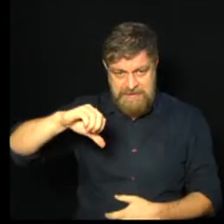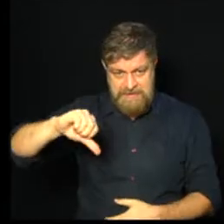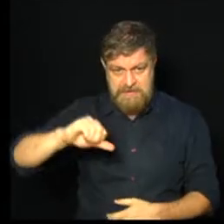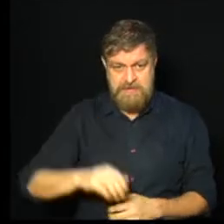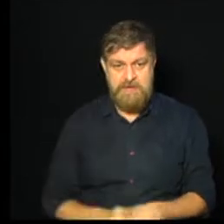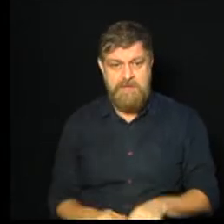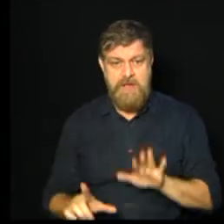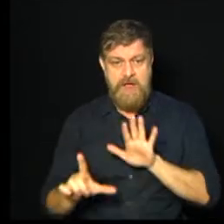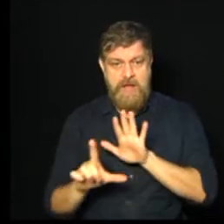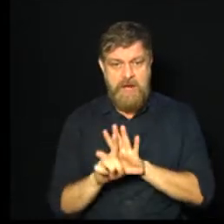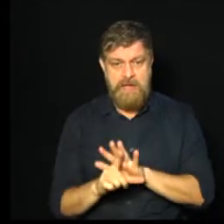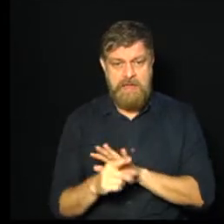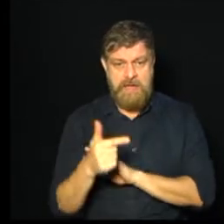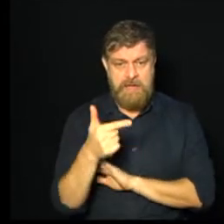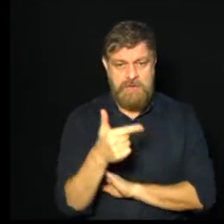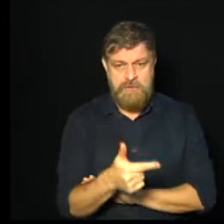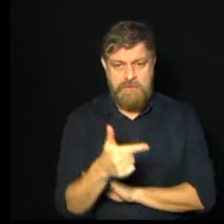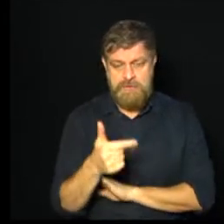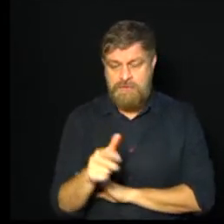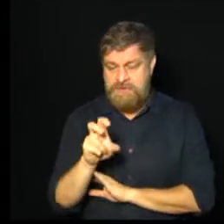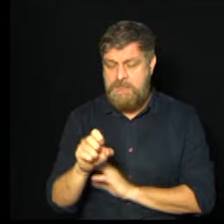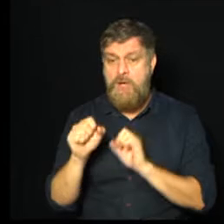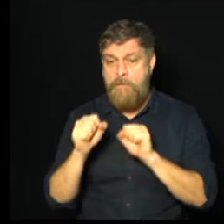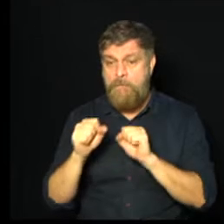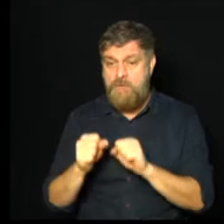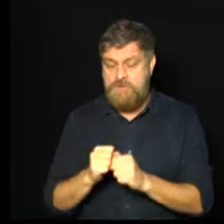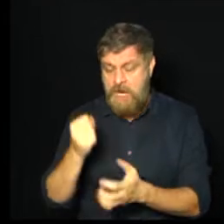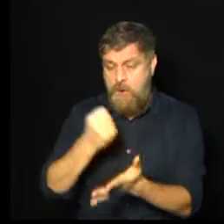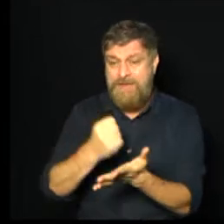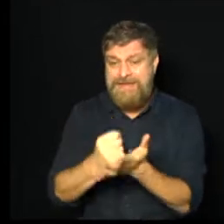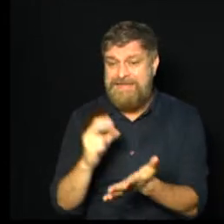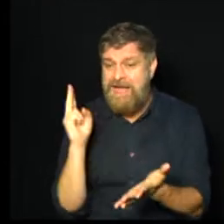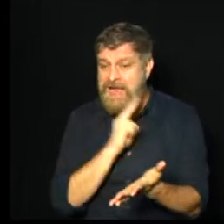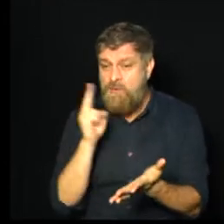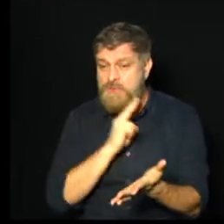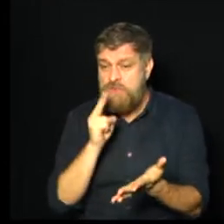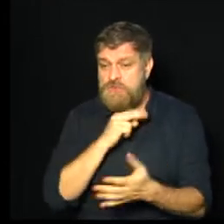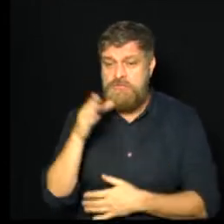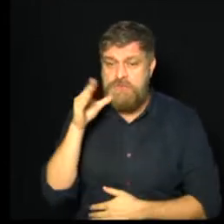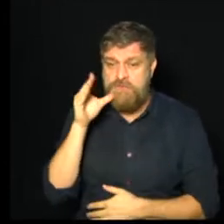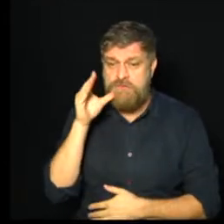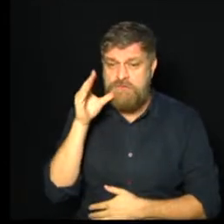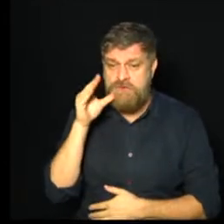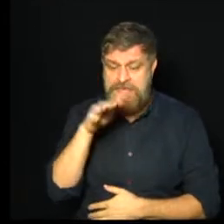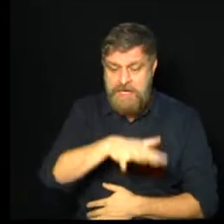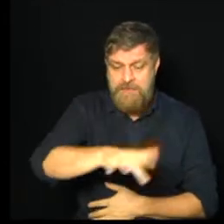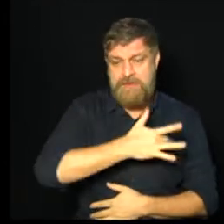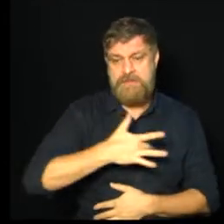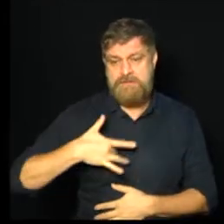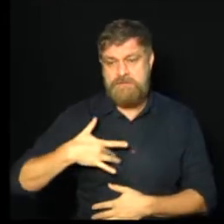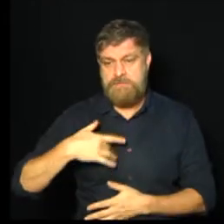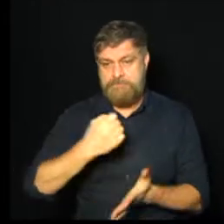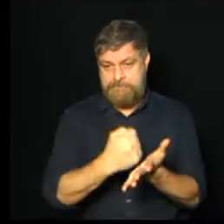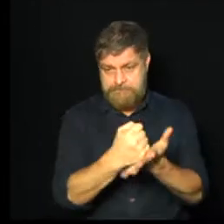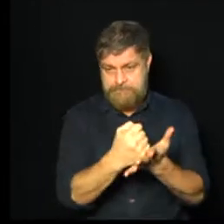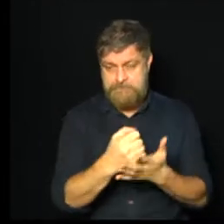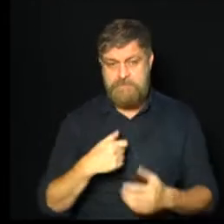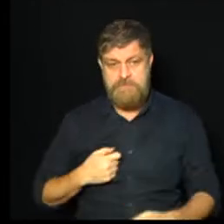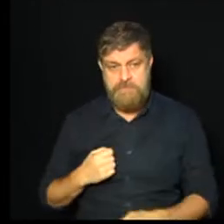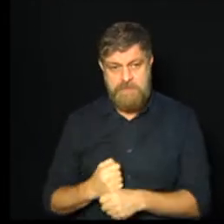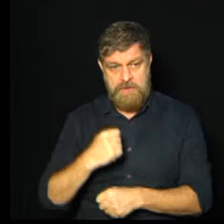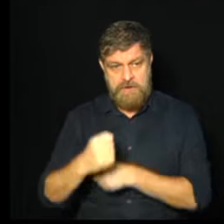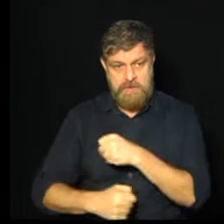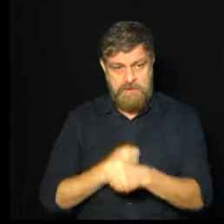225, que permitia a contratação emergencial dos profissionais. Nos anos seguintes, 19 e